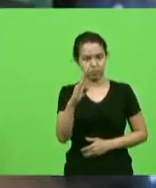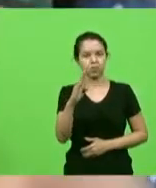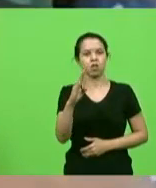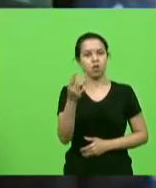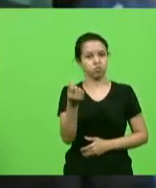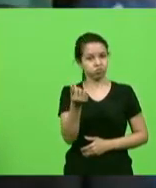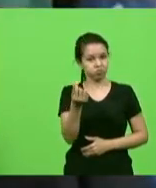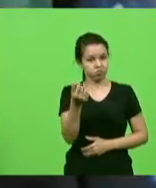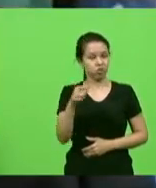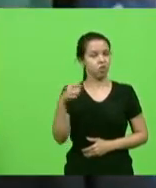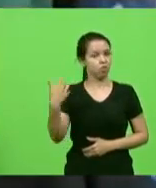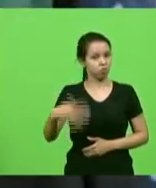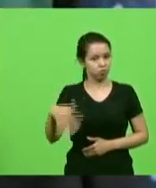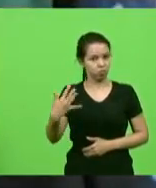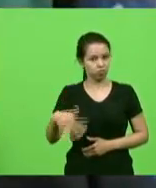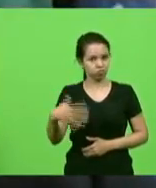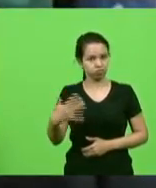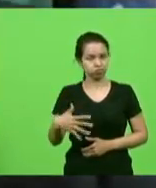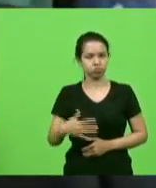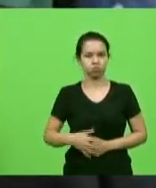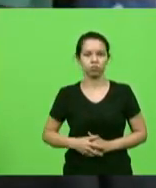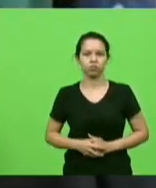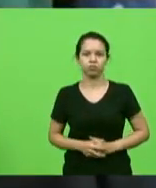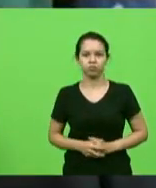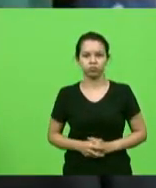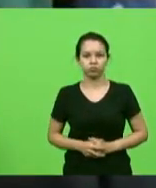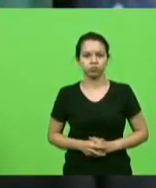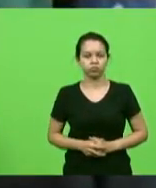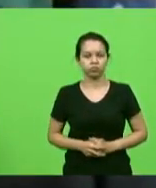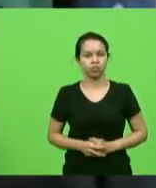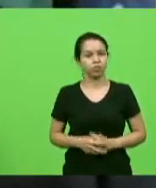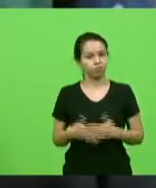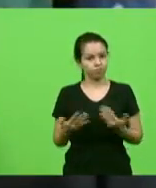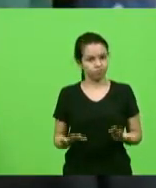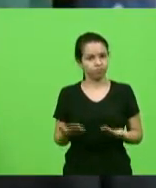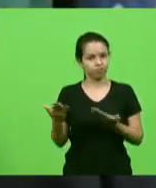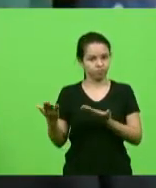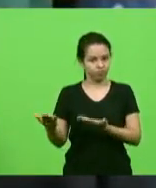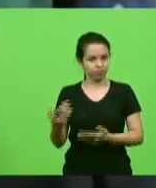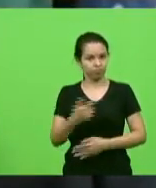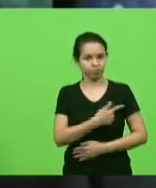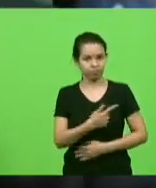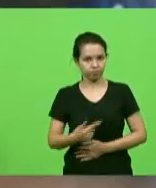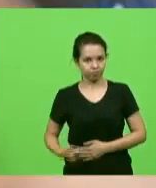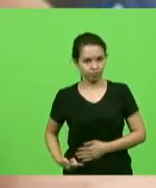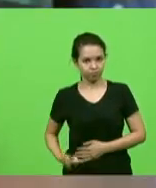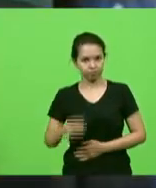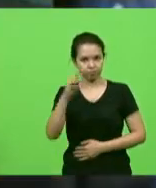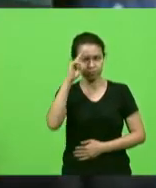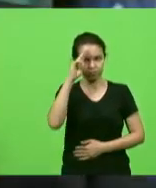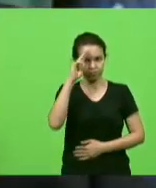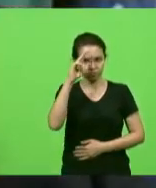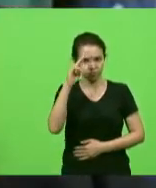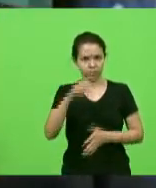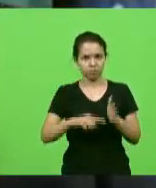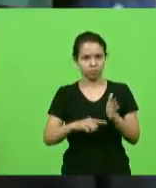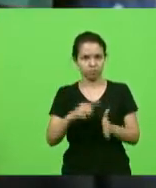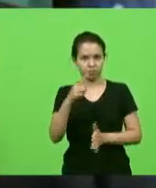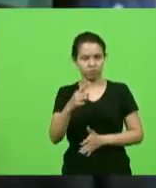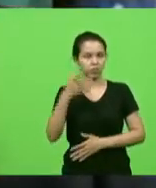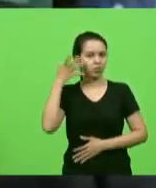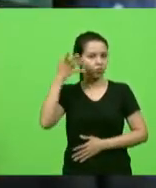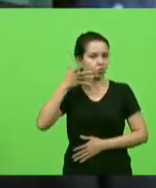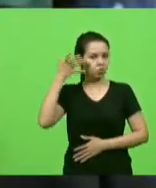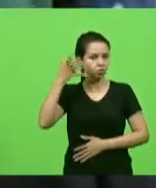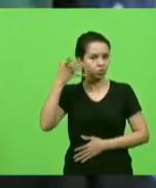envolvido no caso em tela que ocorre se o vereador Carlos Rogério da Silva e seu primeiro discurso como